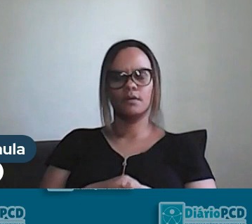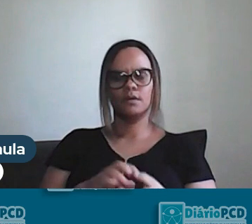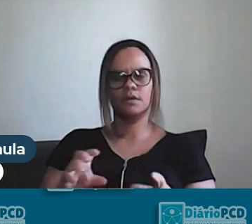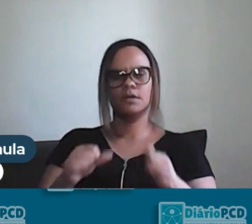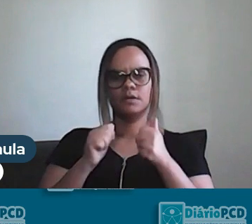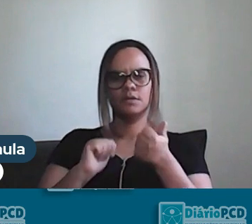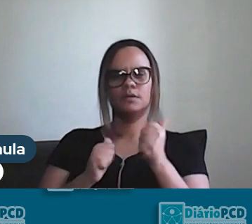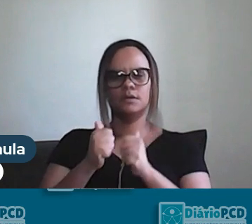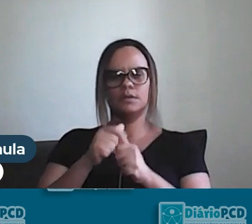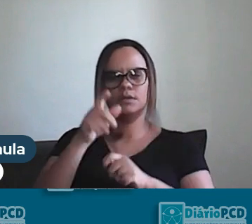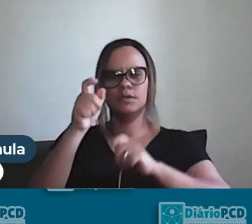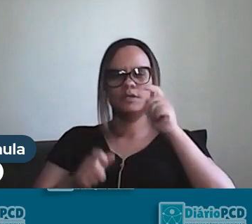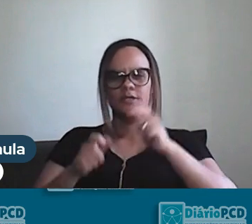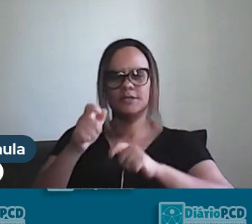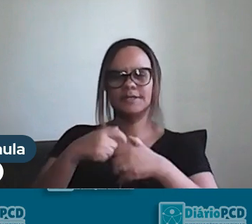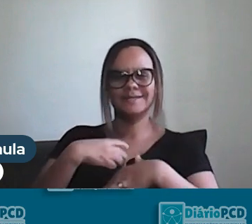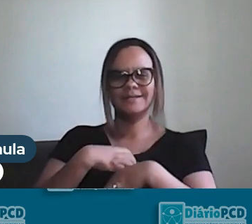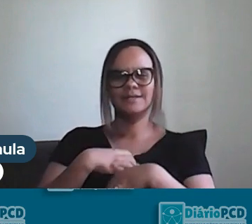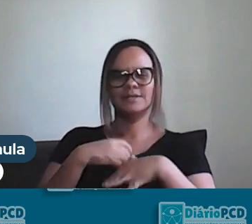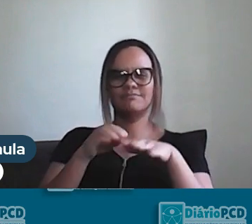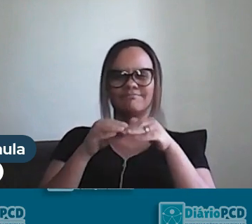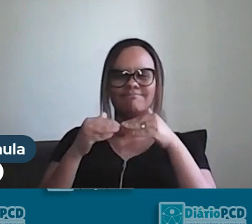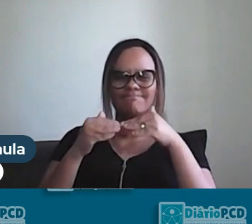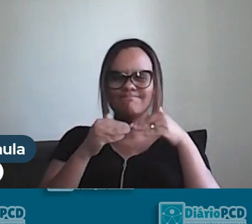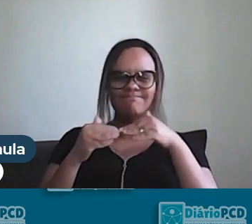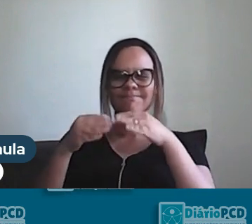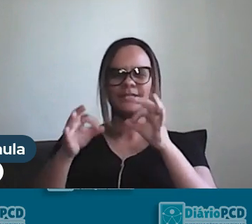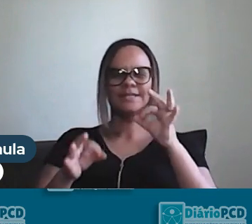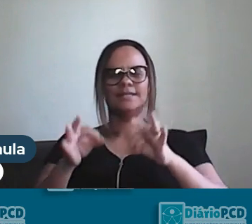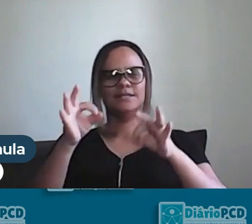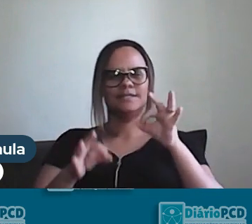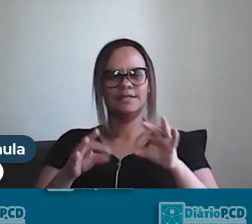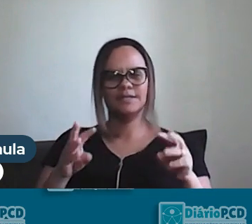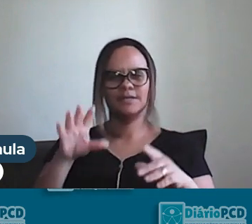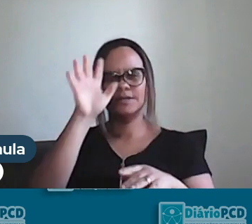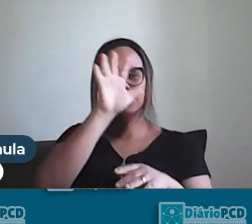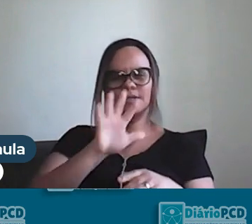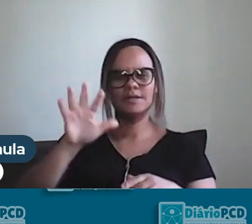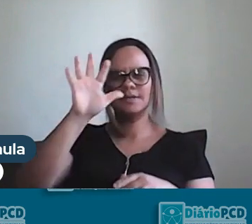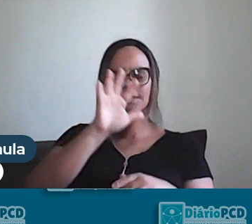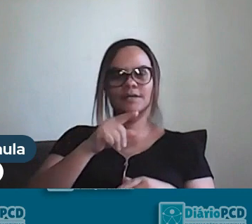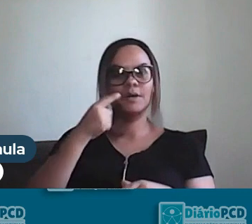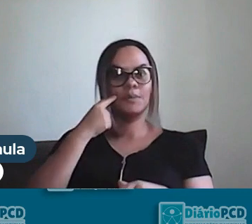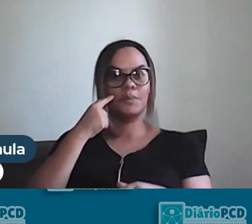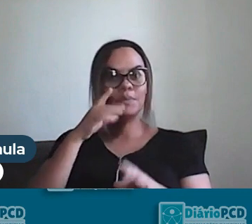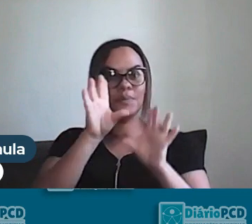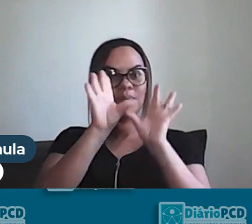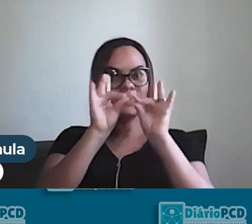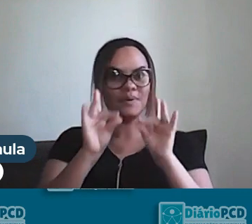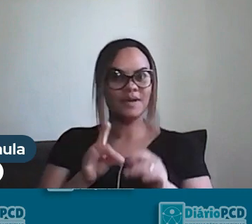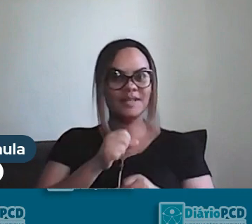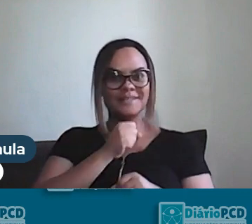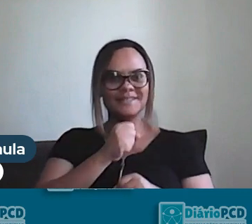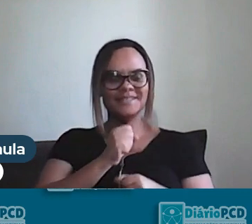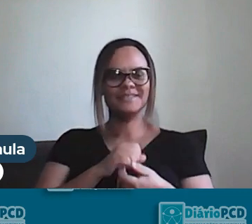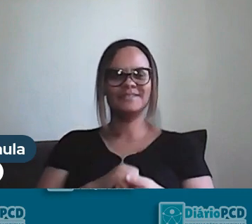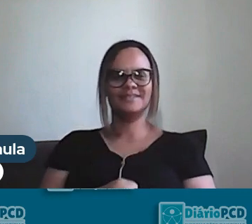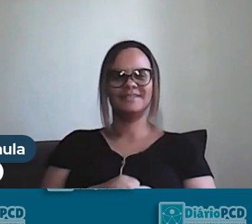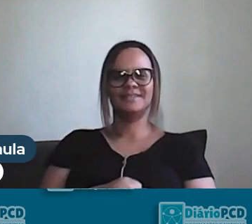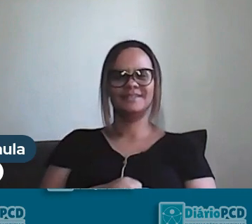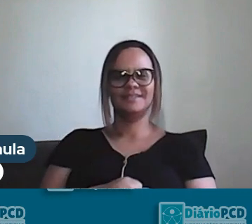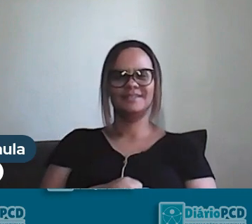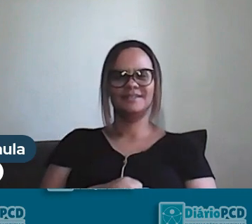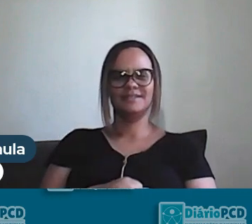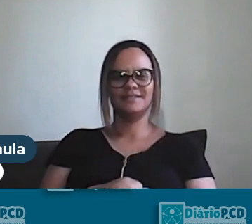avaliar a pessoa de uma maneira igual, justa em todo o Brasil. Você conferiu detalhes desta entrevista.